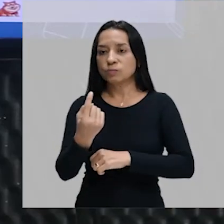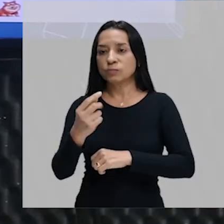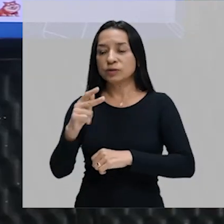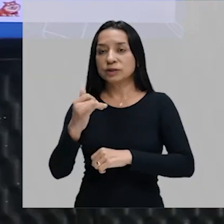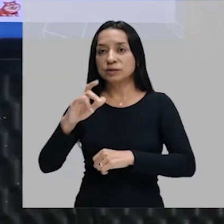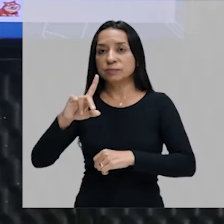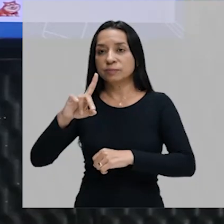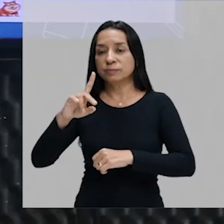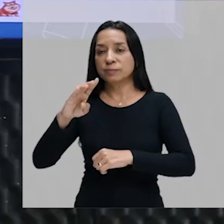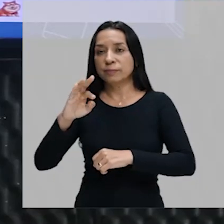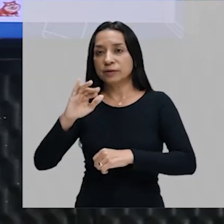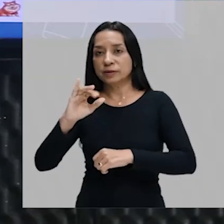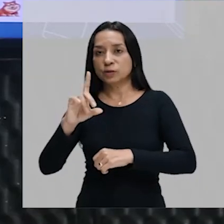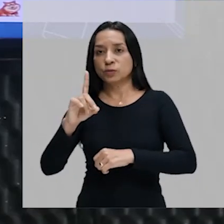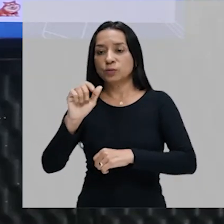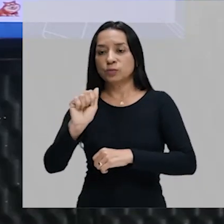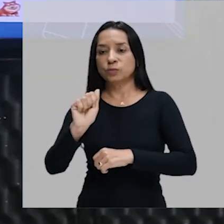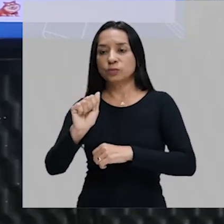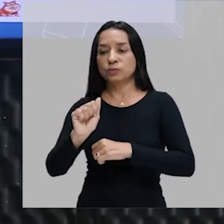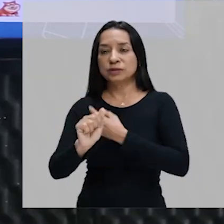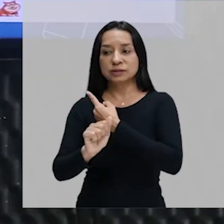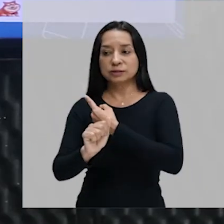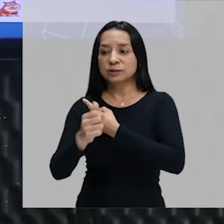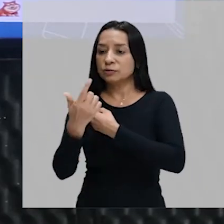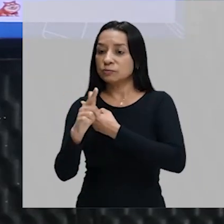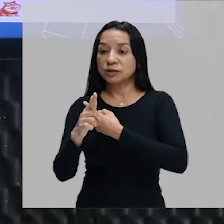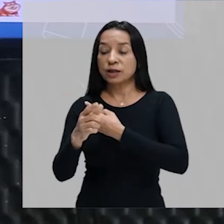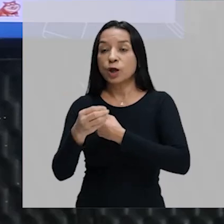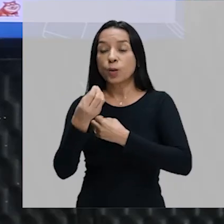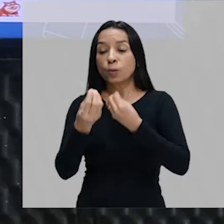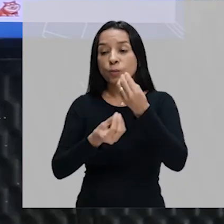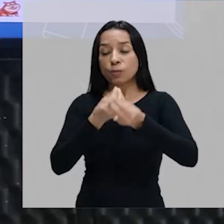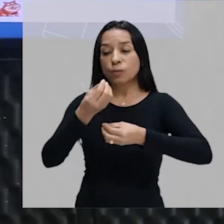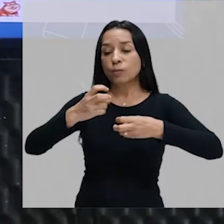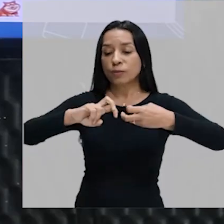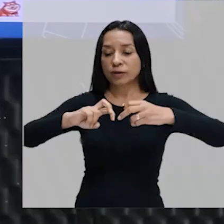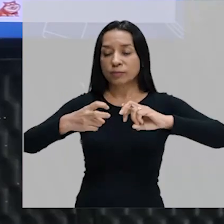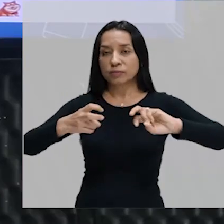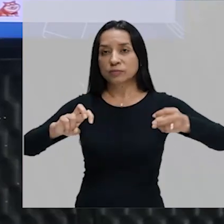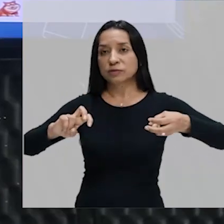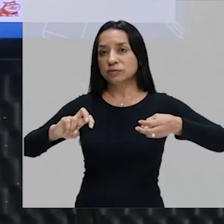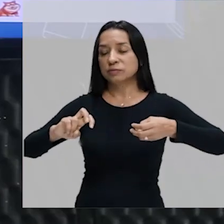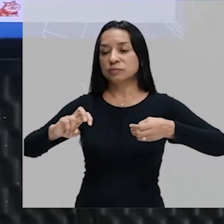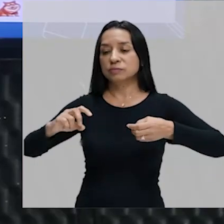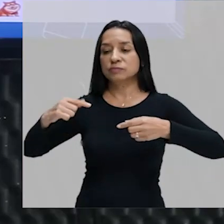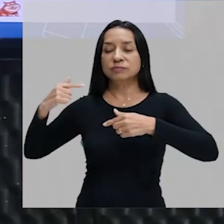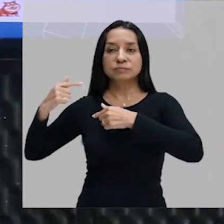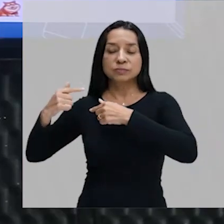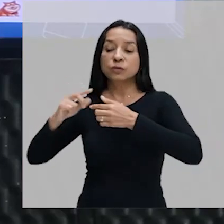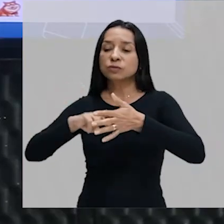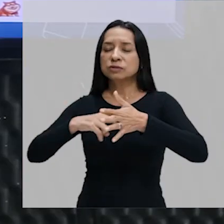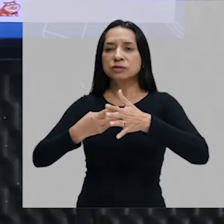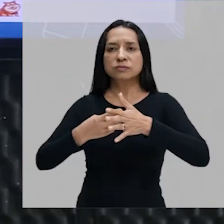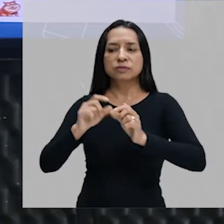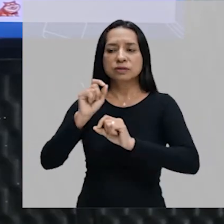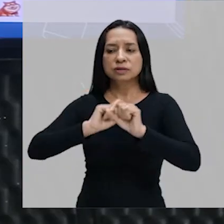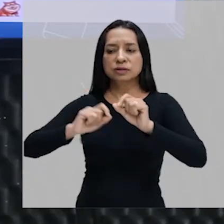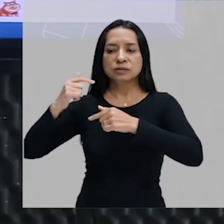híbrido, ele é infértil. Então, isso significa que os seus genitores não eram da mesma espécie,